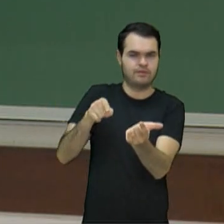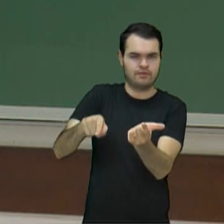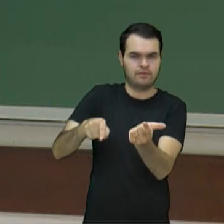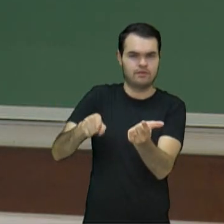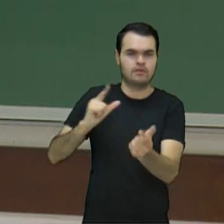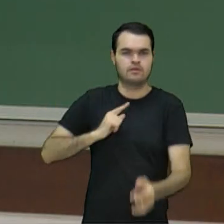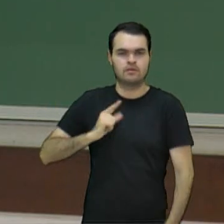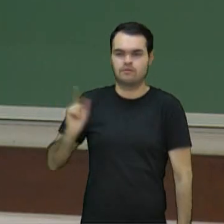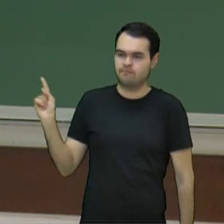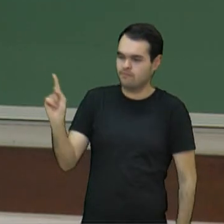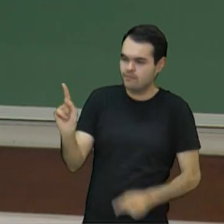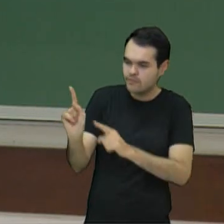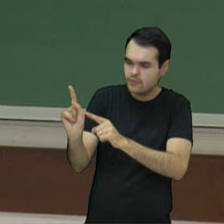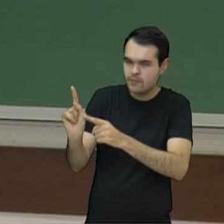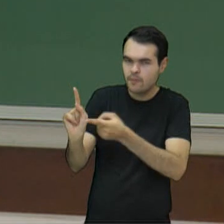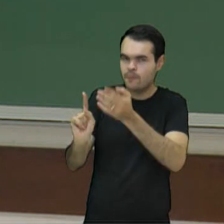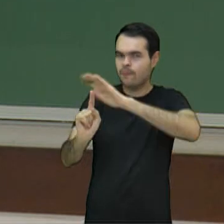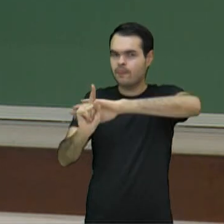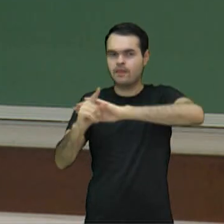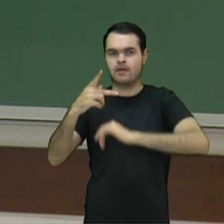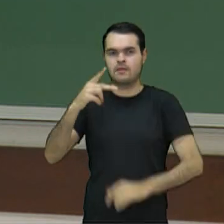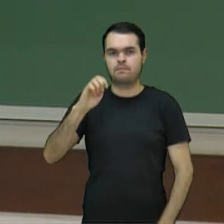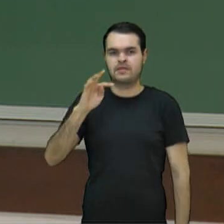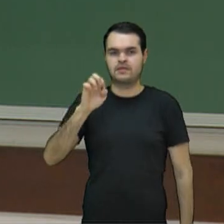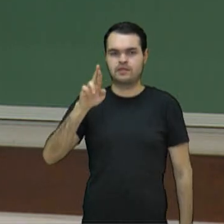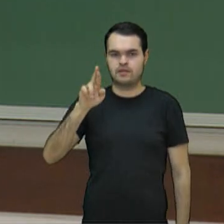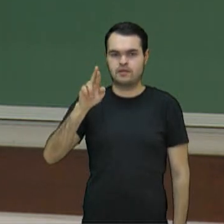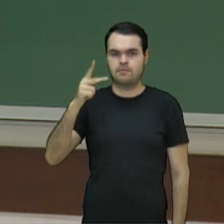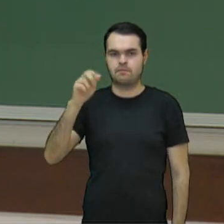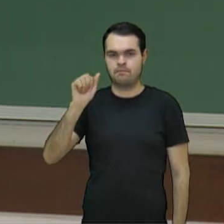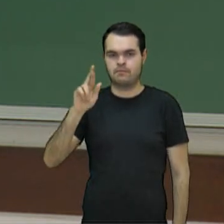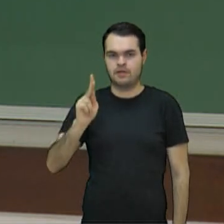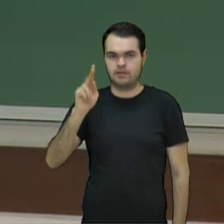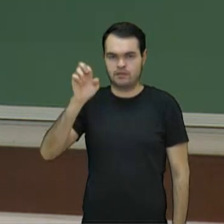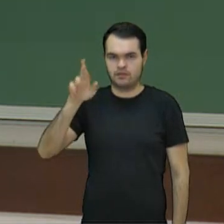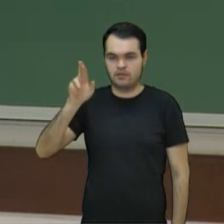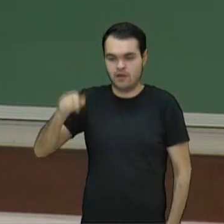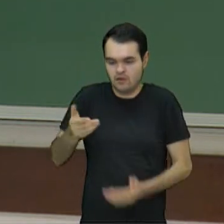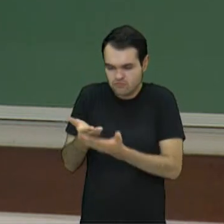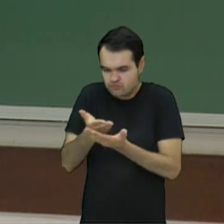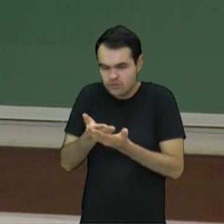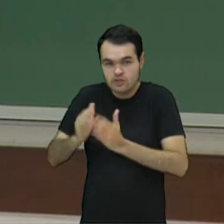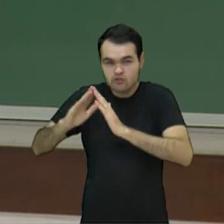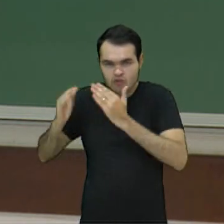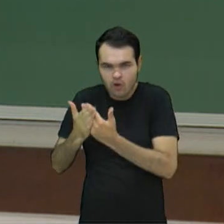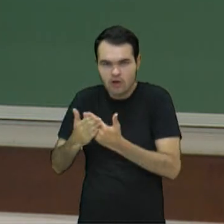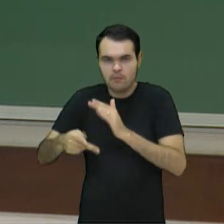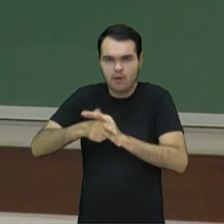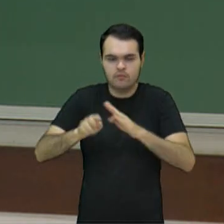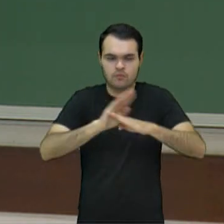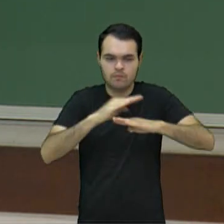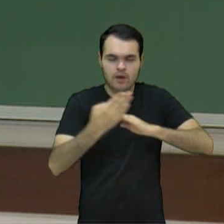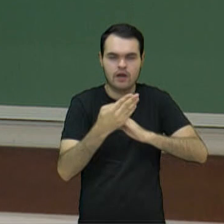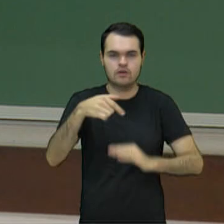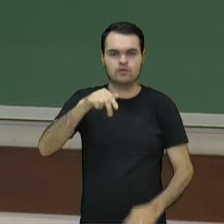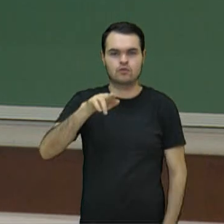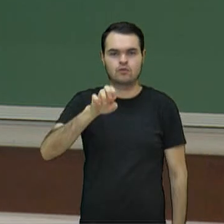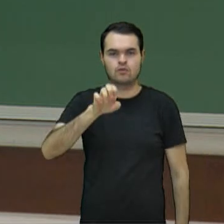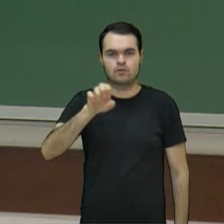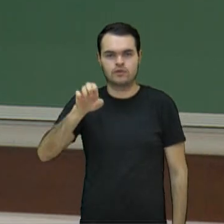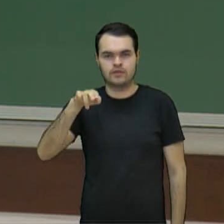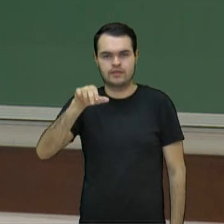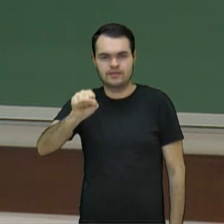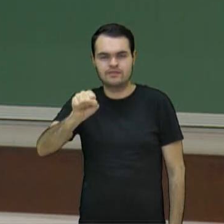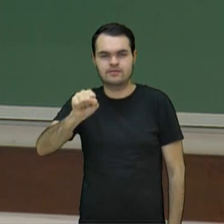aparece na figura do Peter Parker, um estudante de colégio do Queens, e atrás da identidade secreta